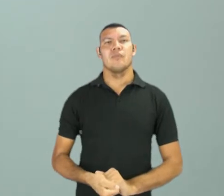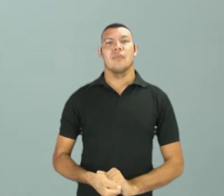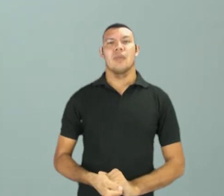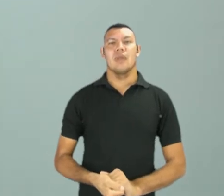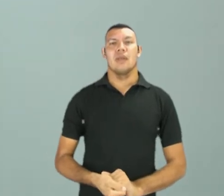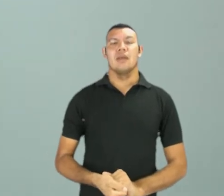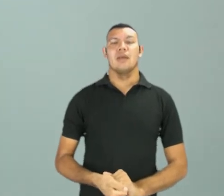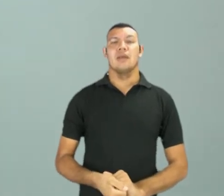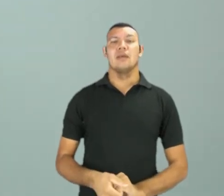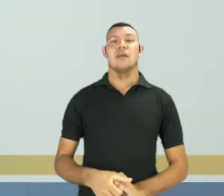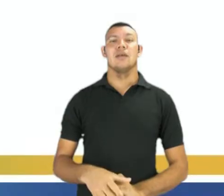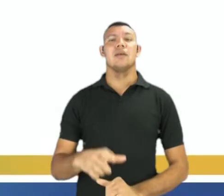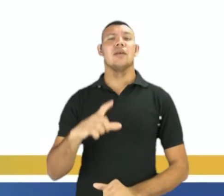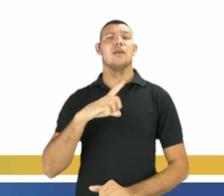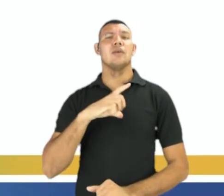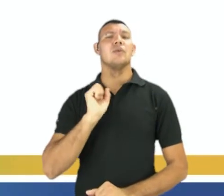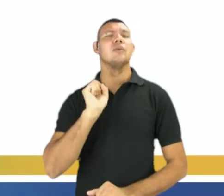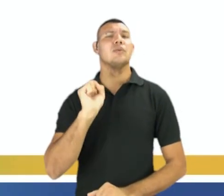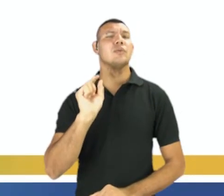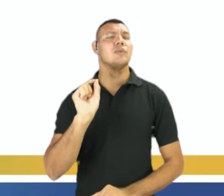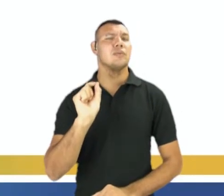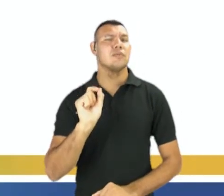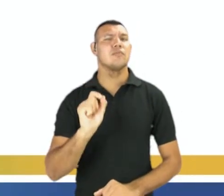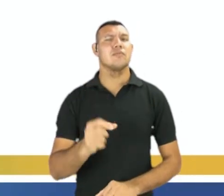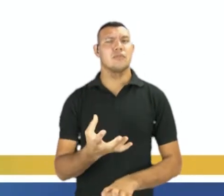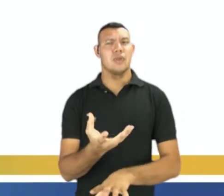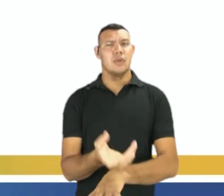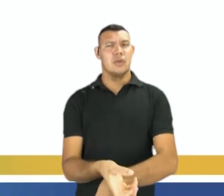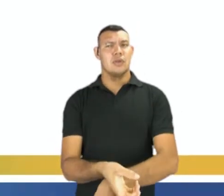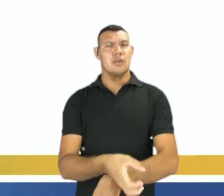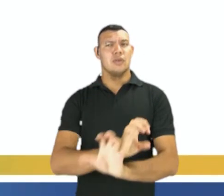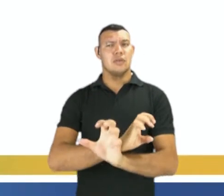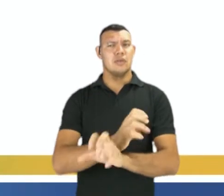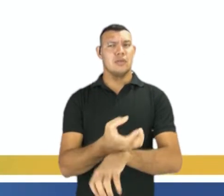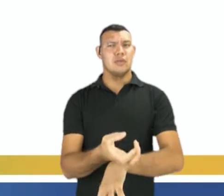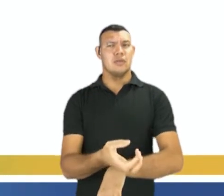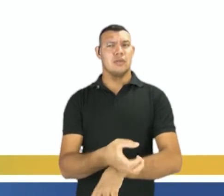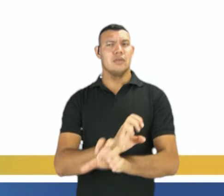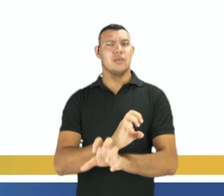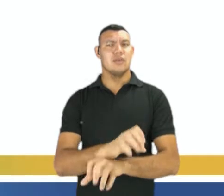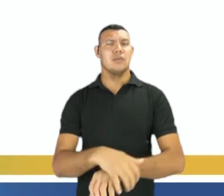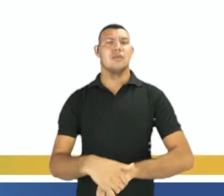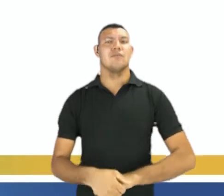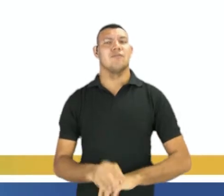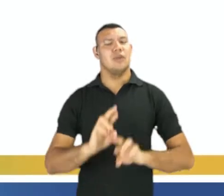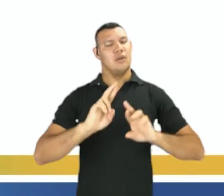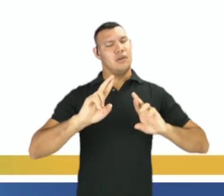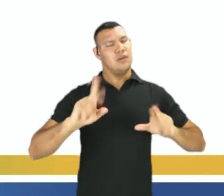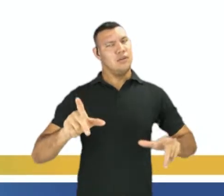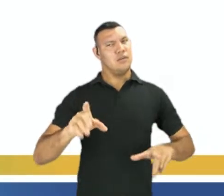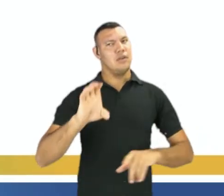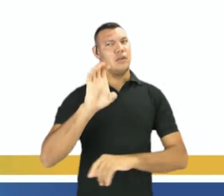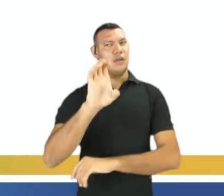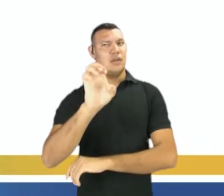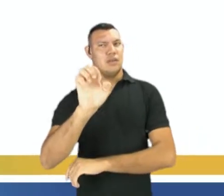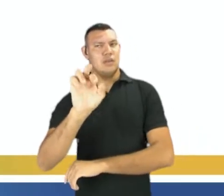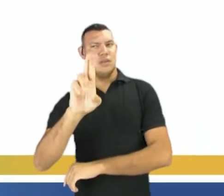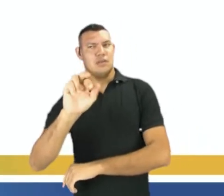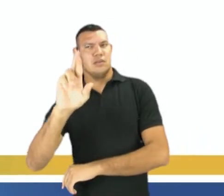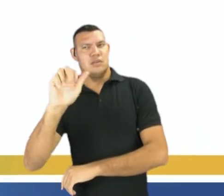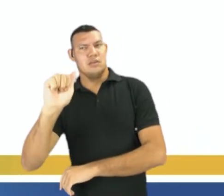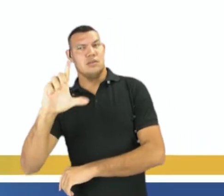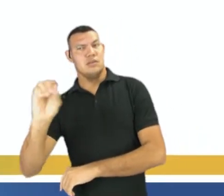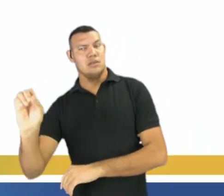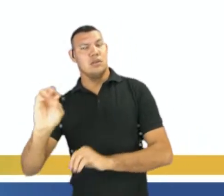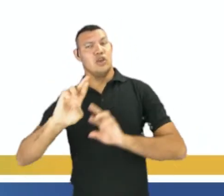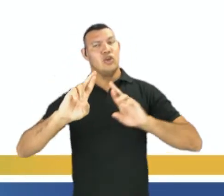da formação de vegetação, o cerrado, né? Então, o clima do cerrado ele é diferente da caatinga, né? O clima da caatinga é diferente da